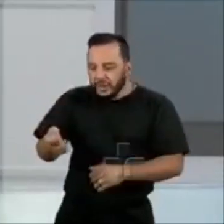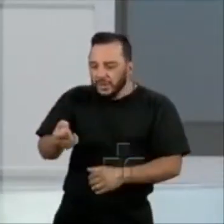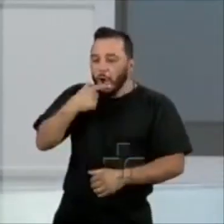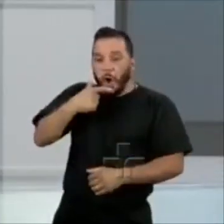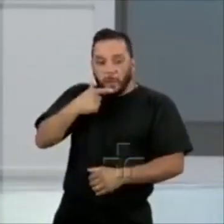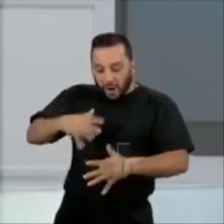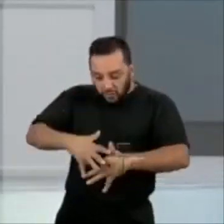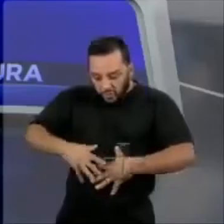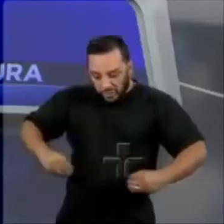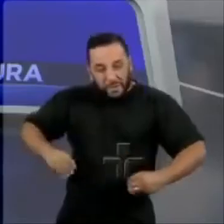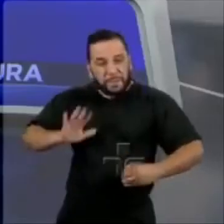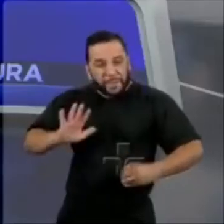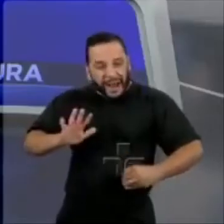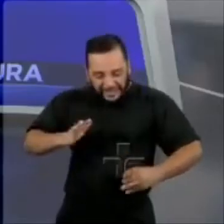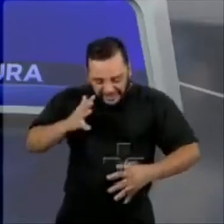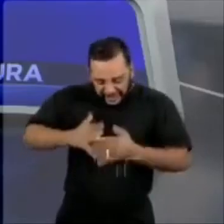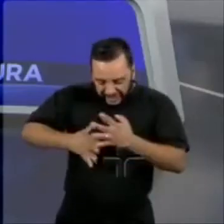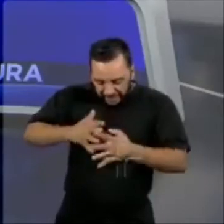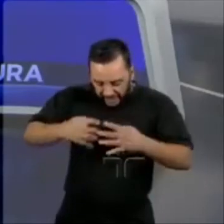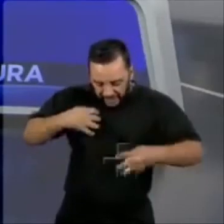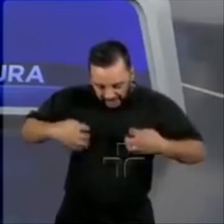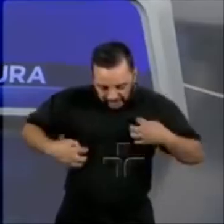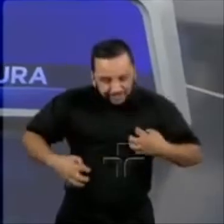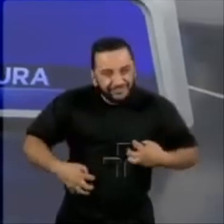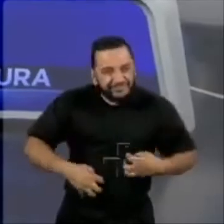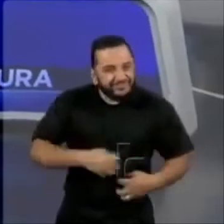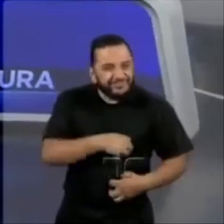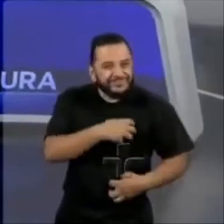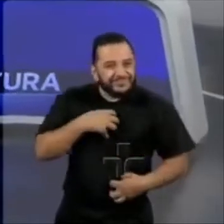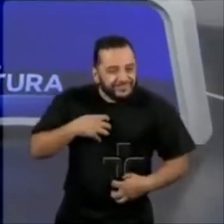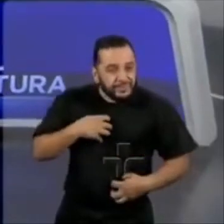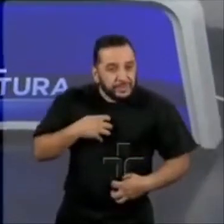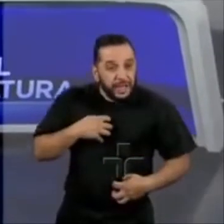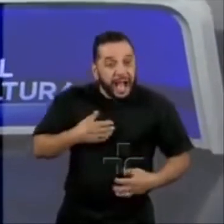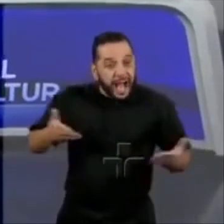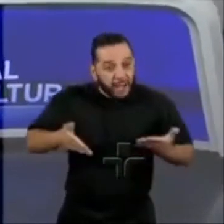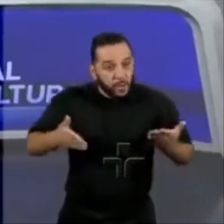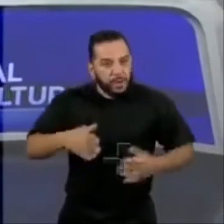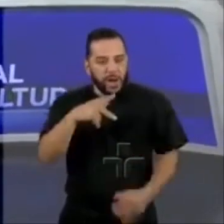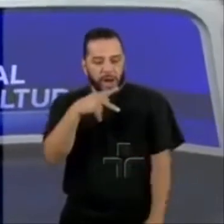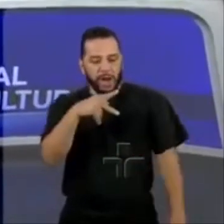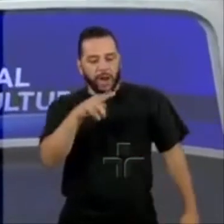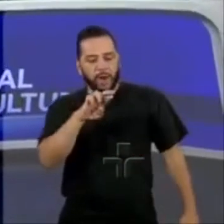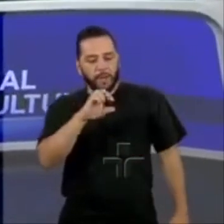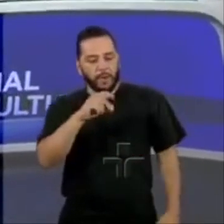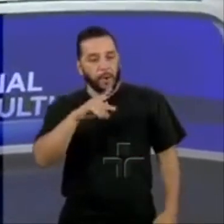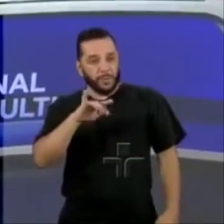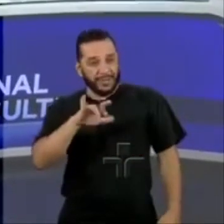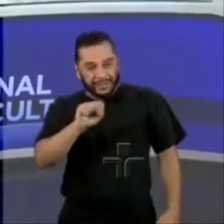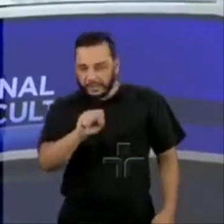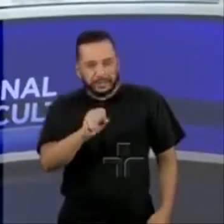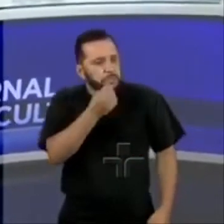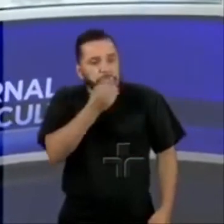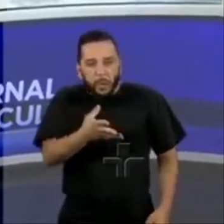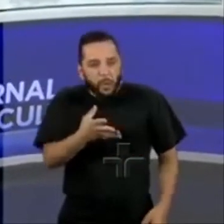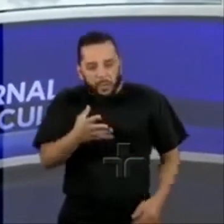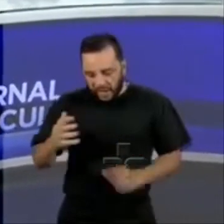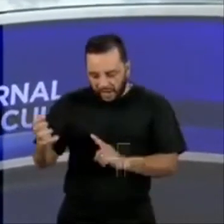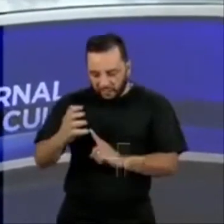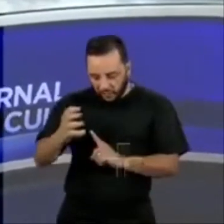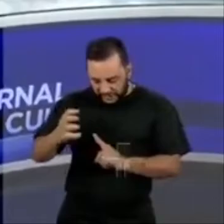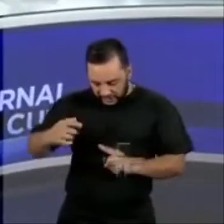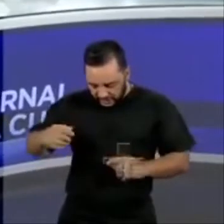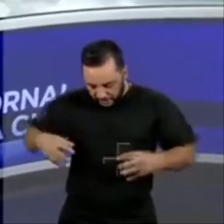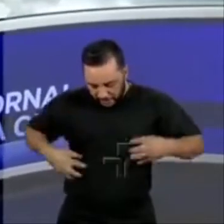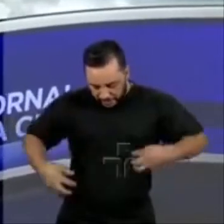dos não estejam indicus que inibem que tendência a fazer o chc tomara que dê certo e